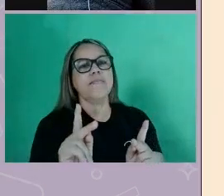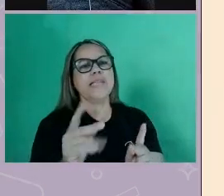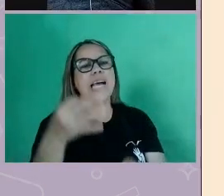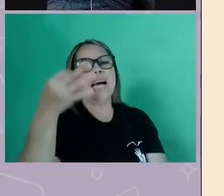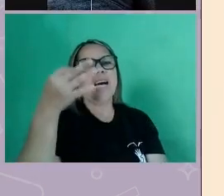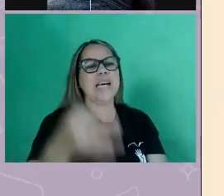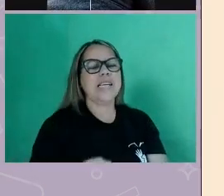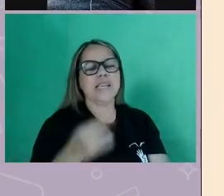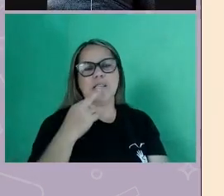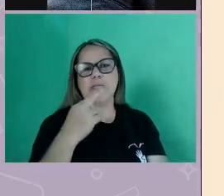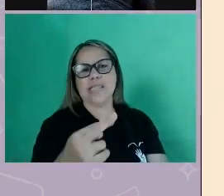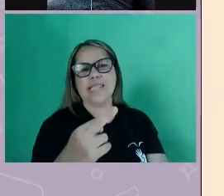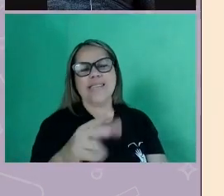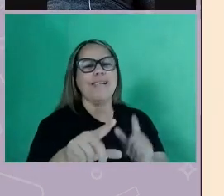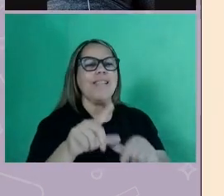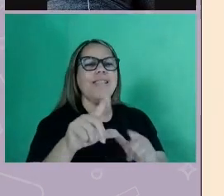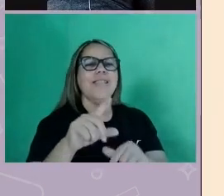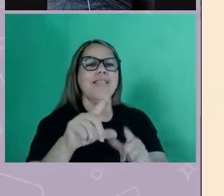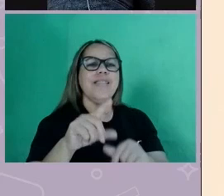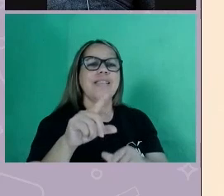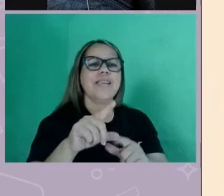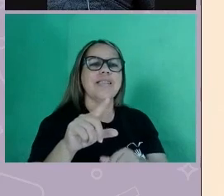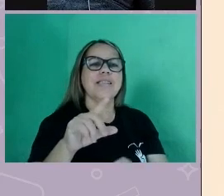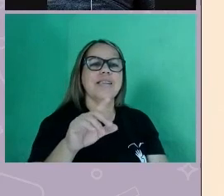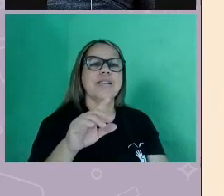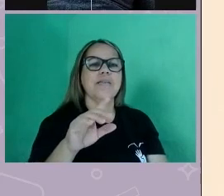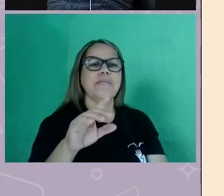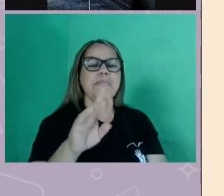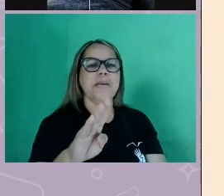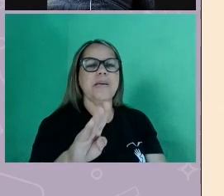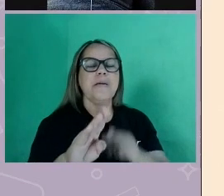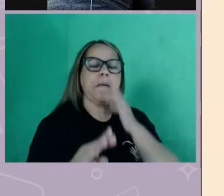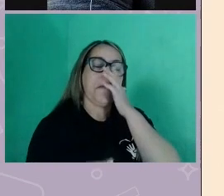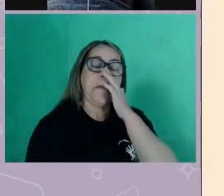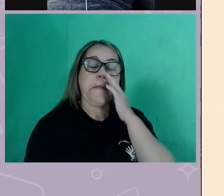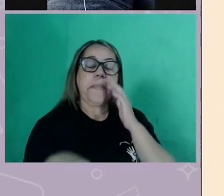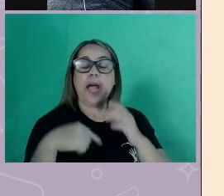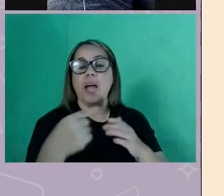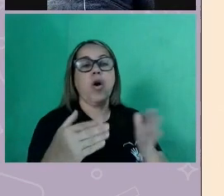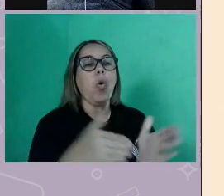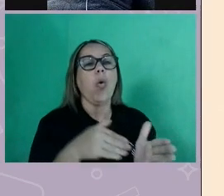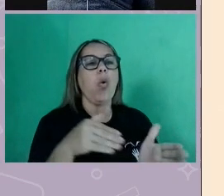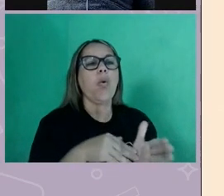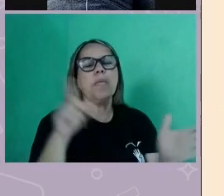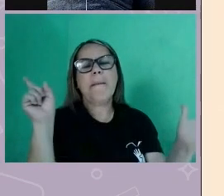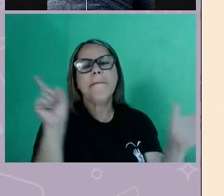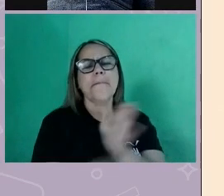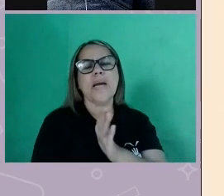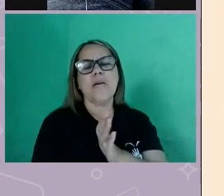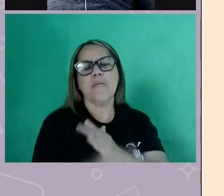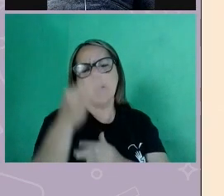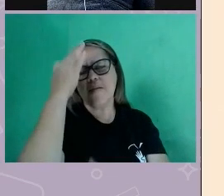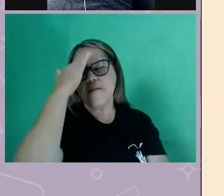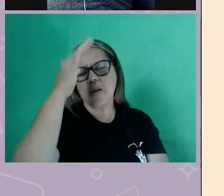letra B beleza vamos aqui para a nossa última questão de filosofia